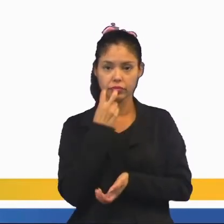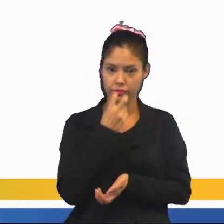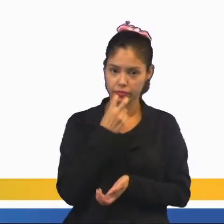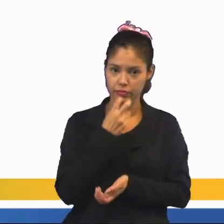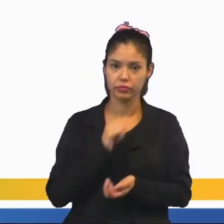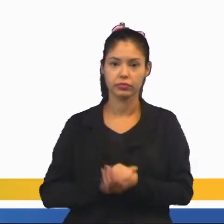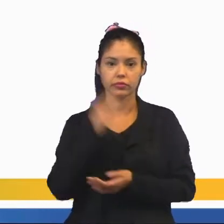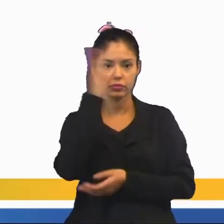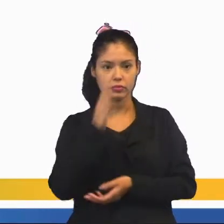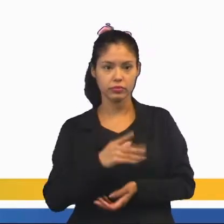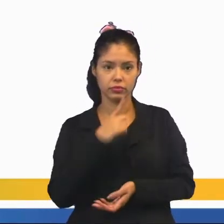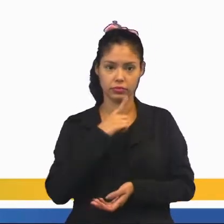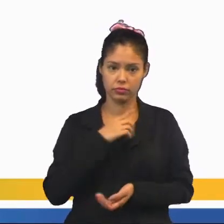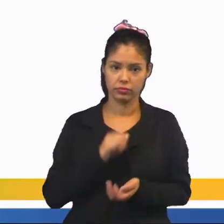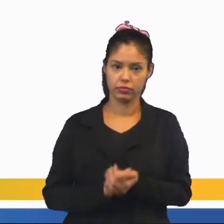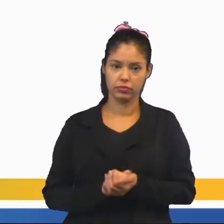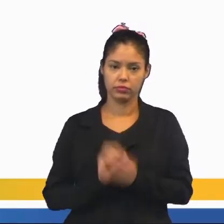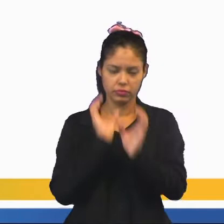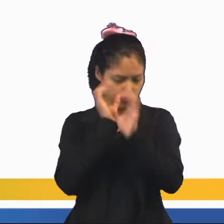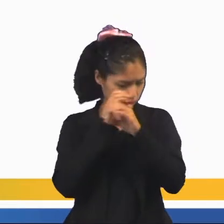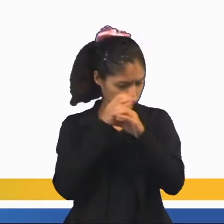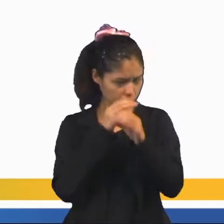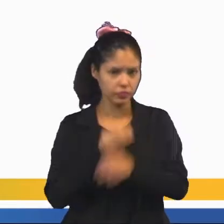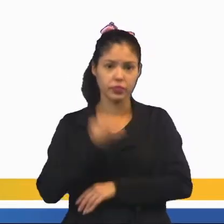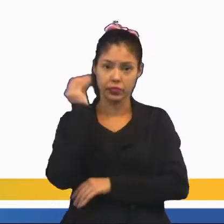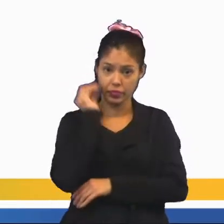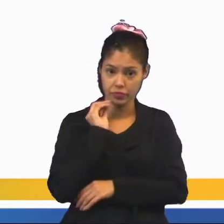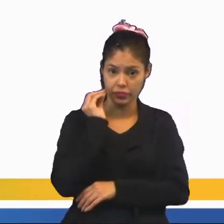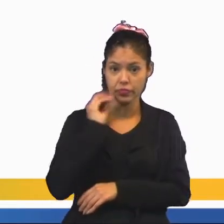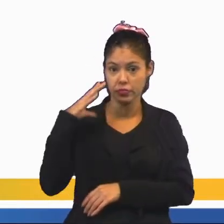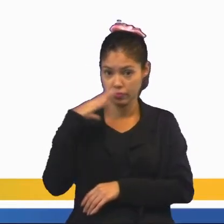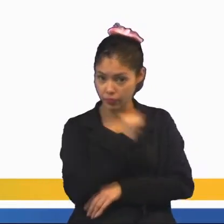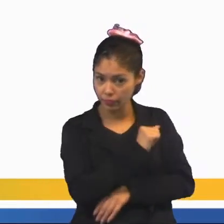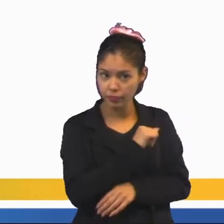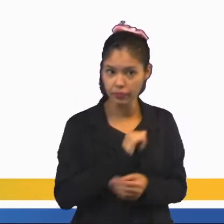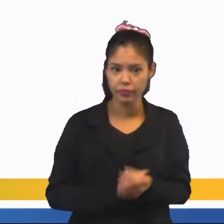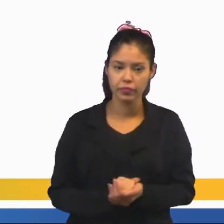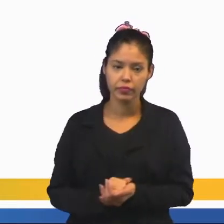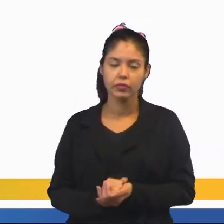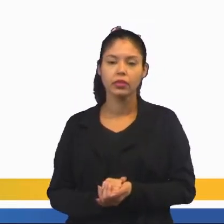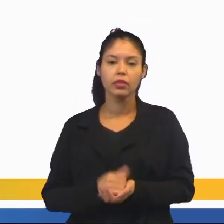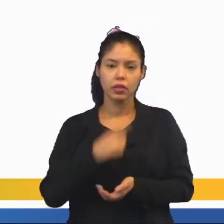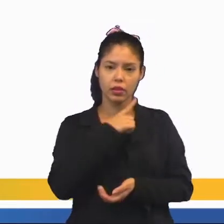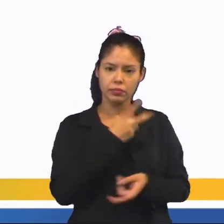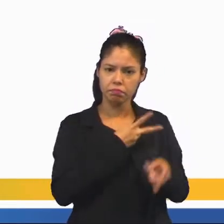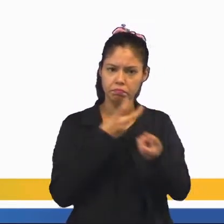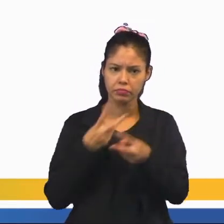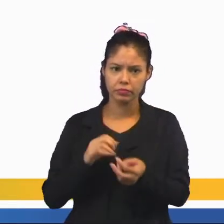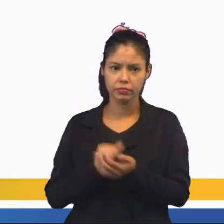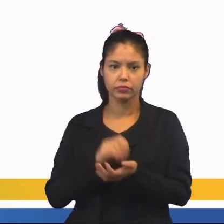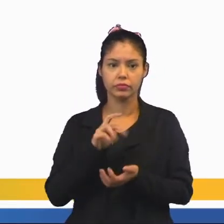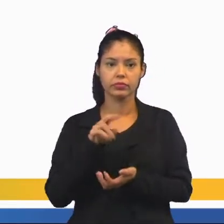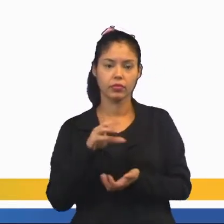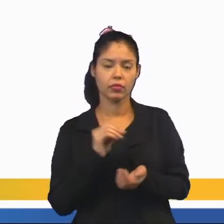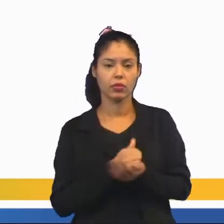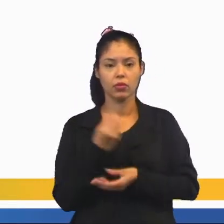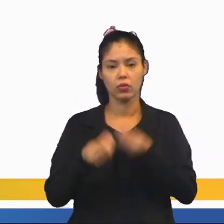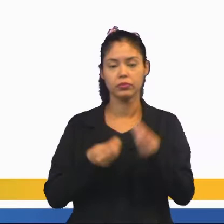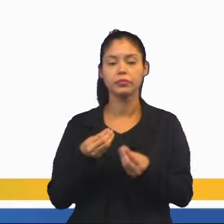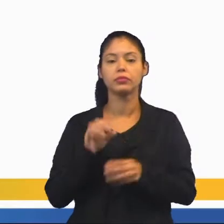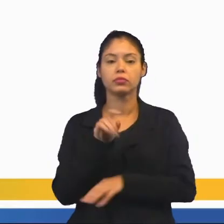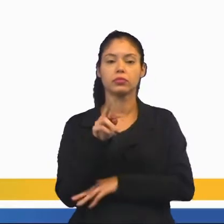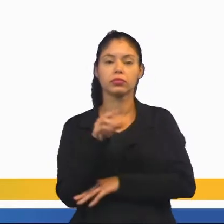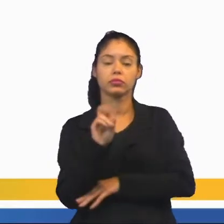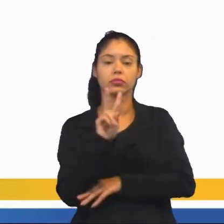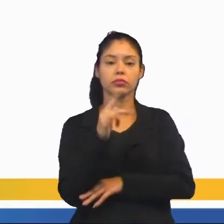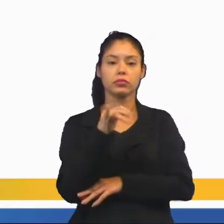oral. No Brasil, temos os exames laboratoriais e os testes rápidos, que detectam os anticorpos contra